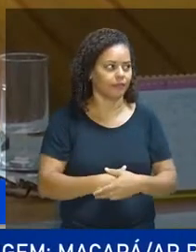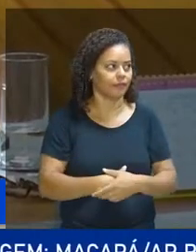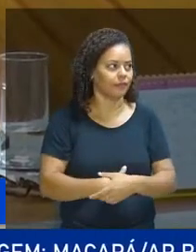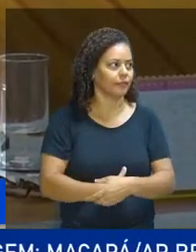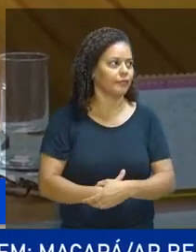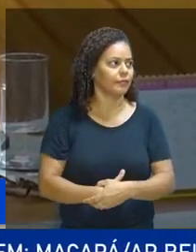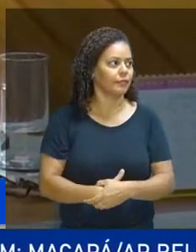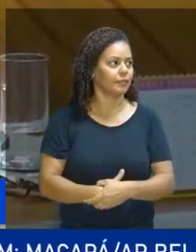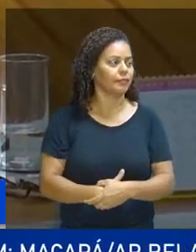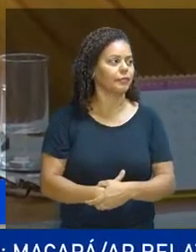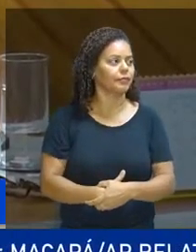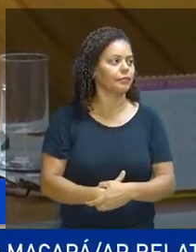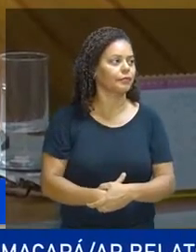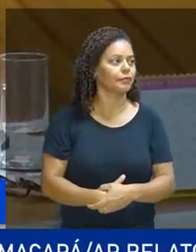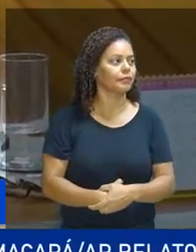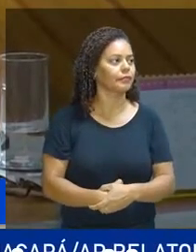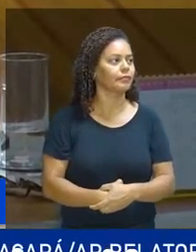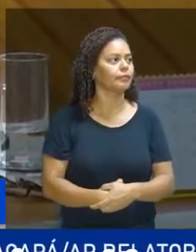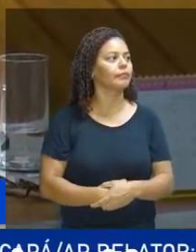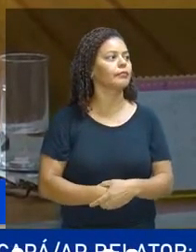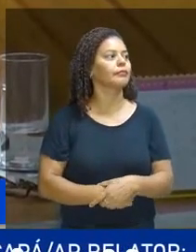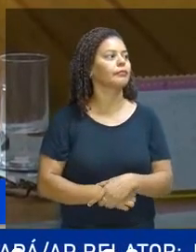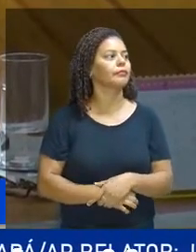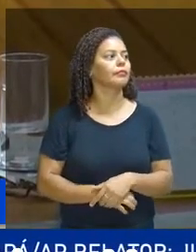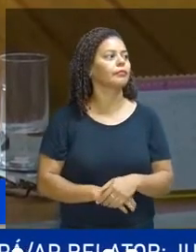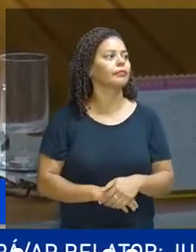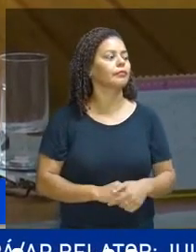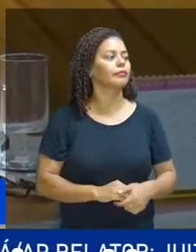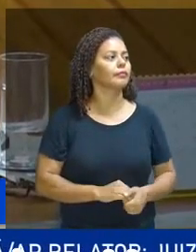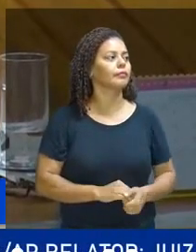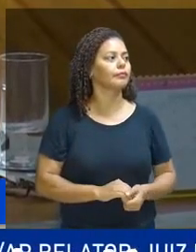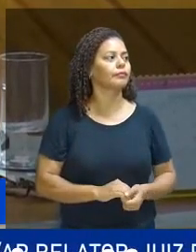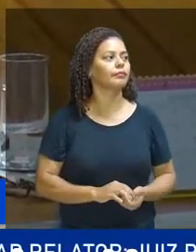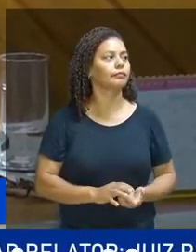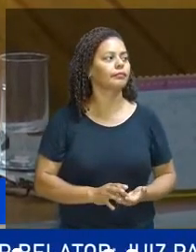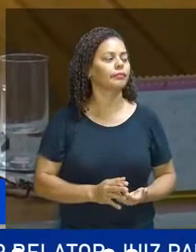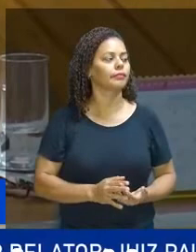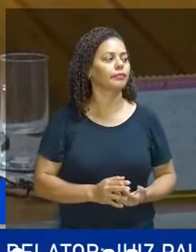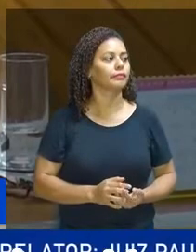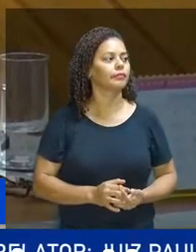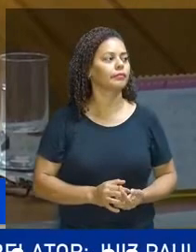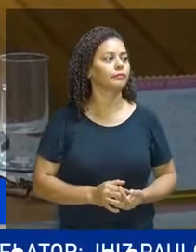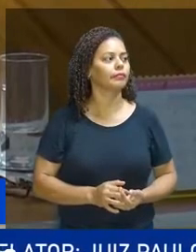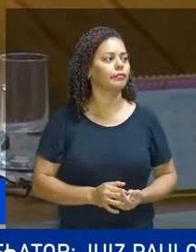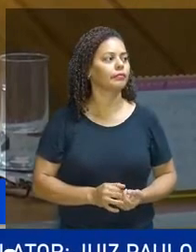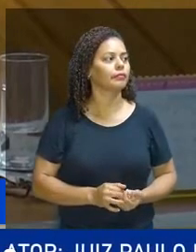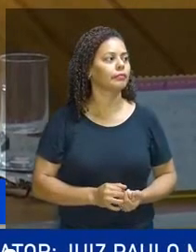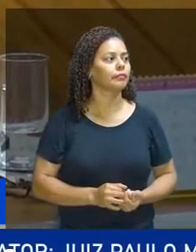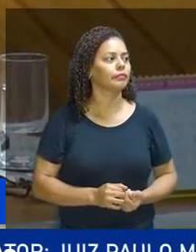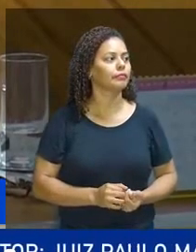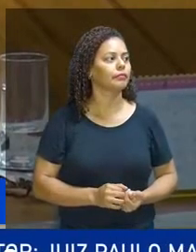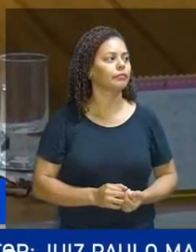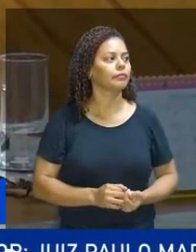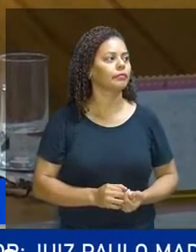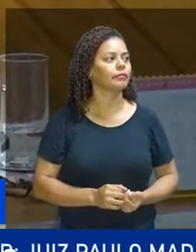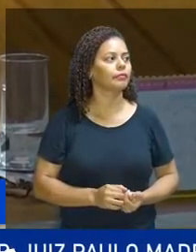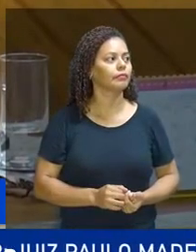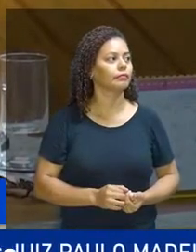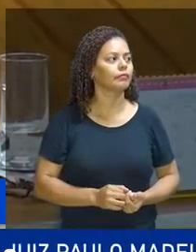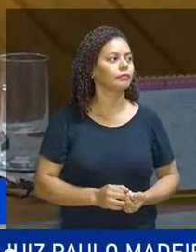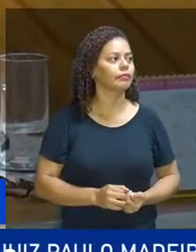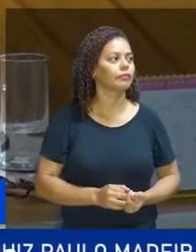senhores serventuários, advogados que nos acompanham e todos que nos acompanham pelas redes sociais. Presidente,